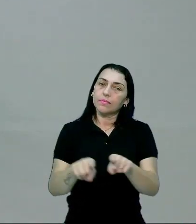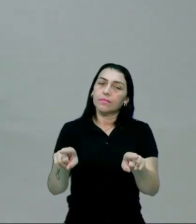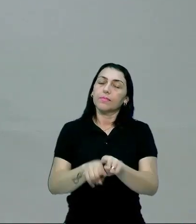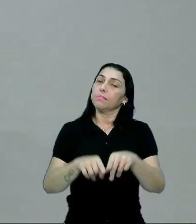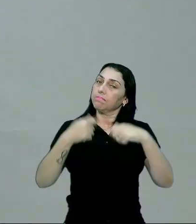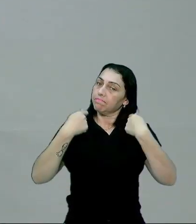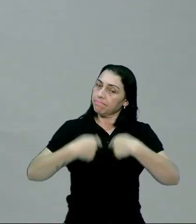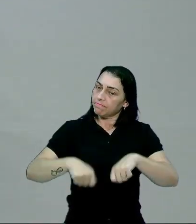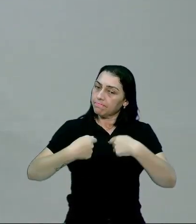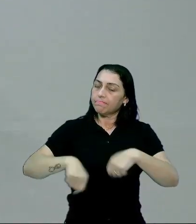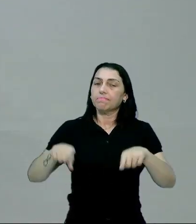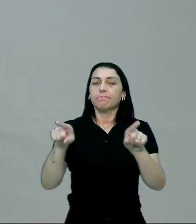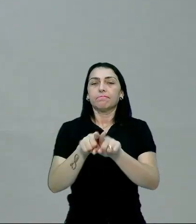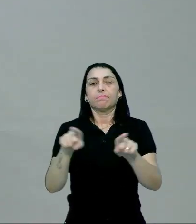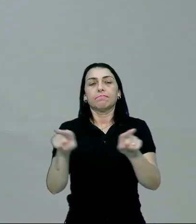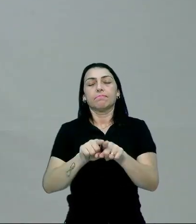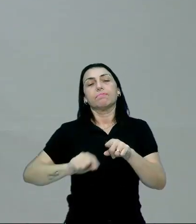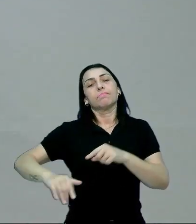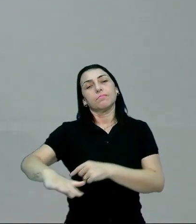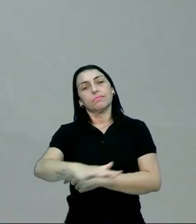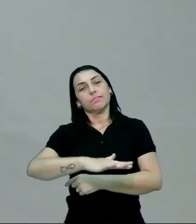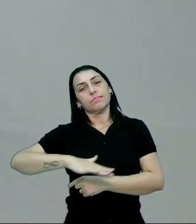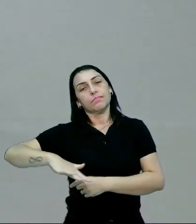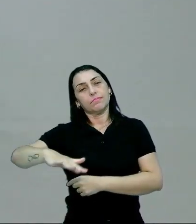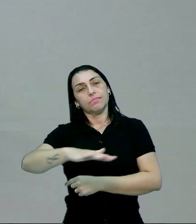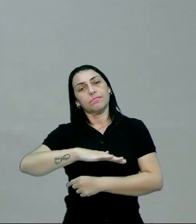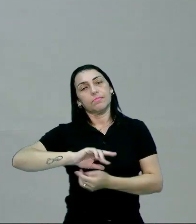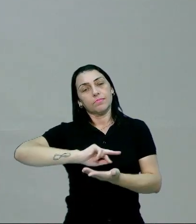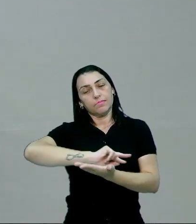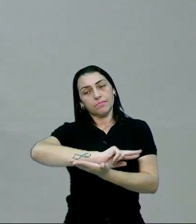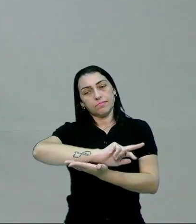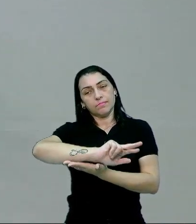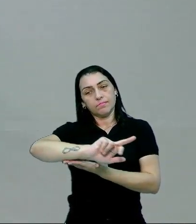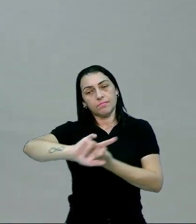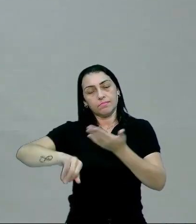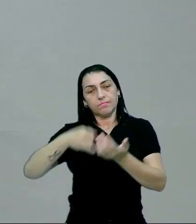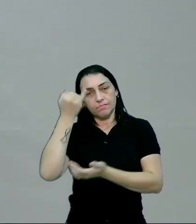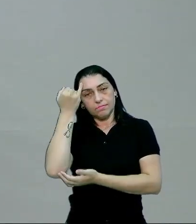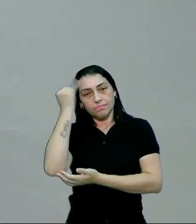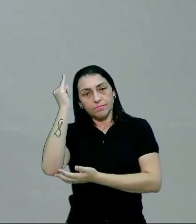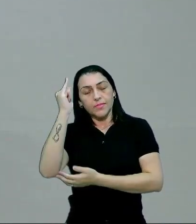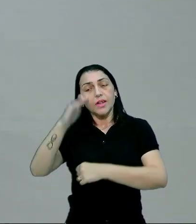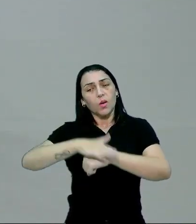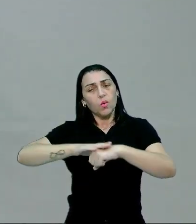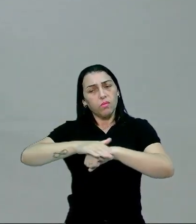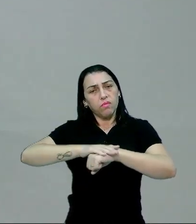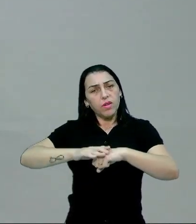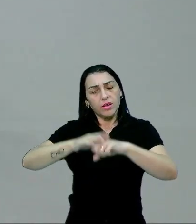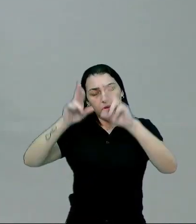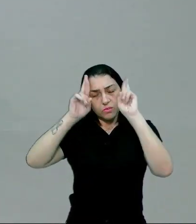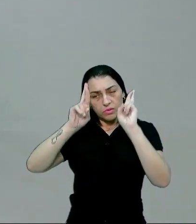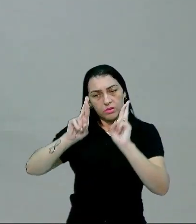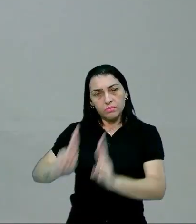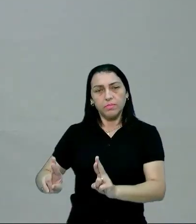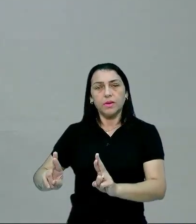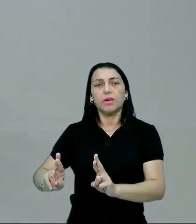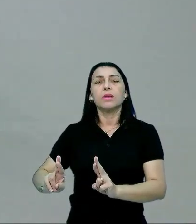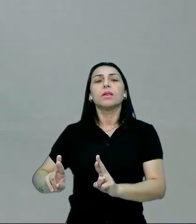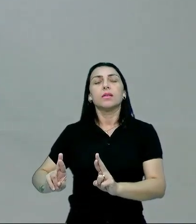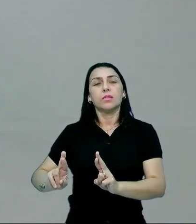deve ser também uma sociedade da diversidade de ideias, do debate, do respeito